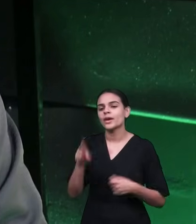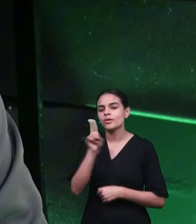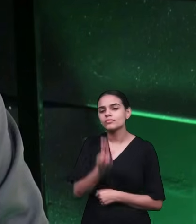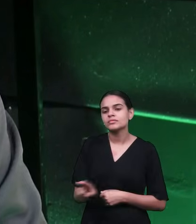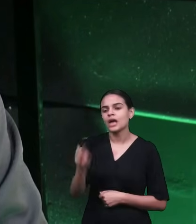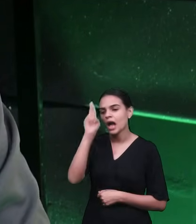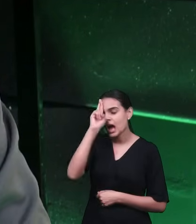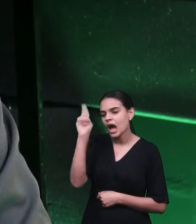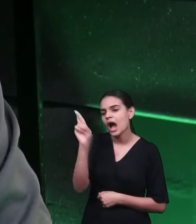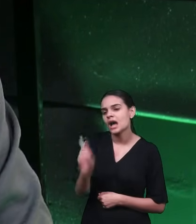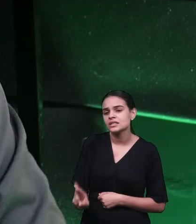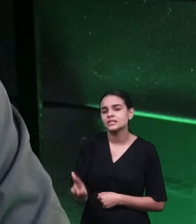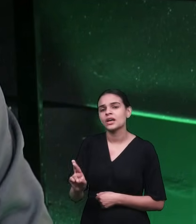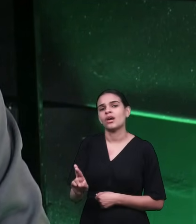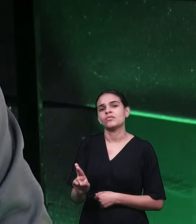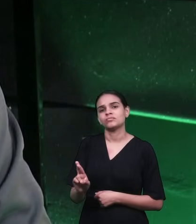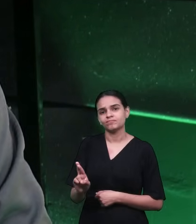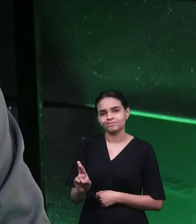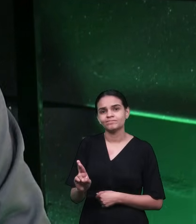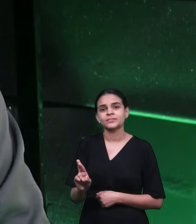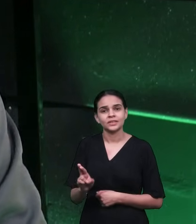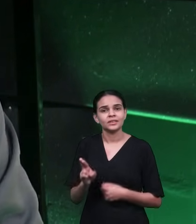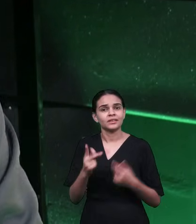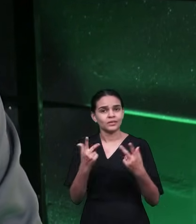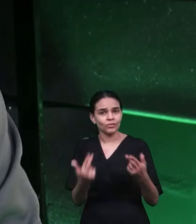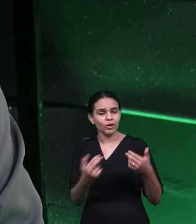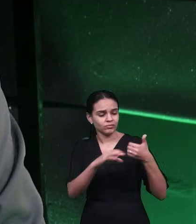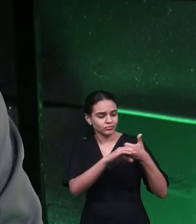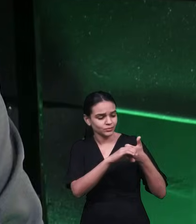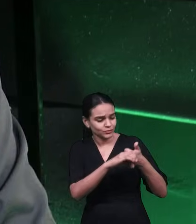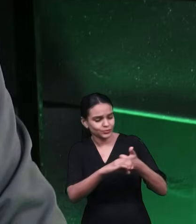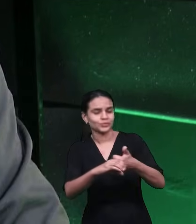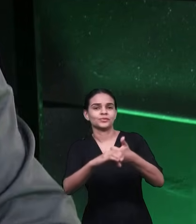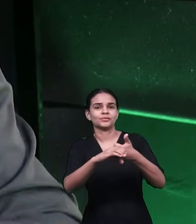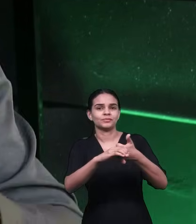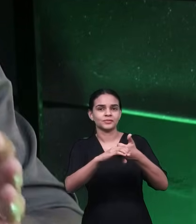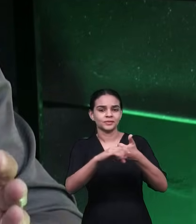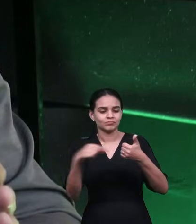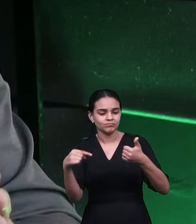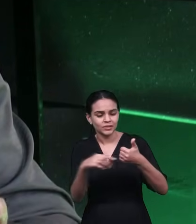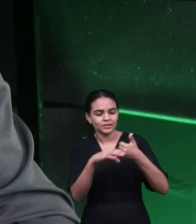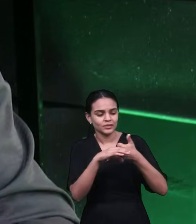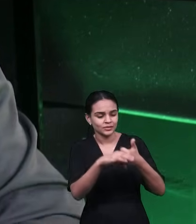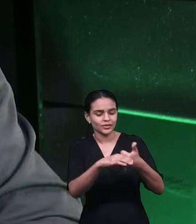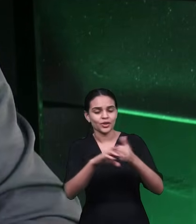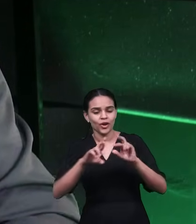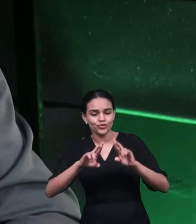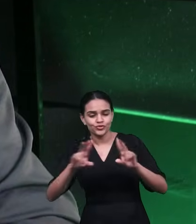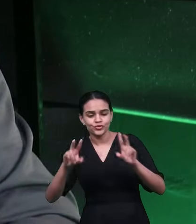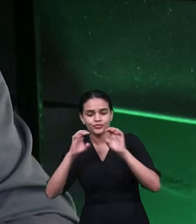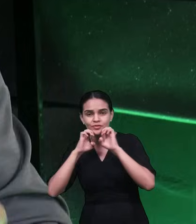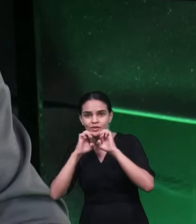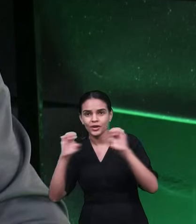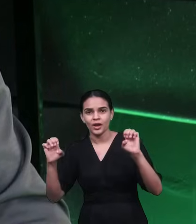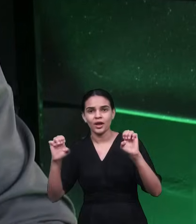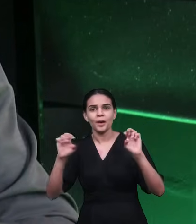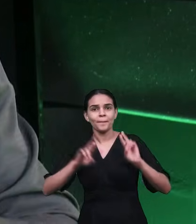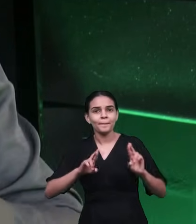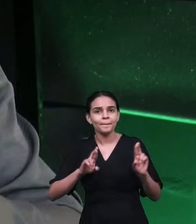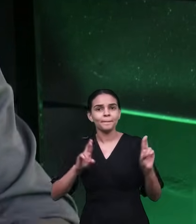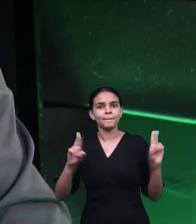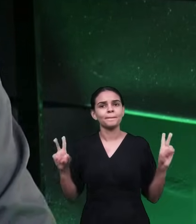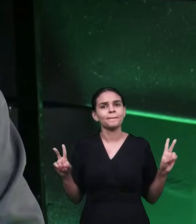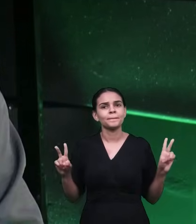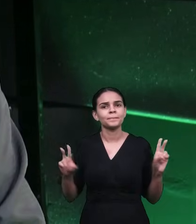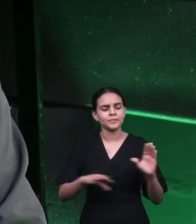projeto, né? É o que hoje nós vemos no cristianismo, né? O que a gente fala muito disso? O que é cristianismo e evangelho? Nós podemos até dar essa definição. O